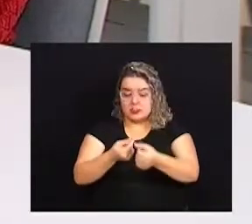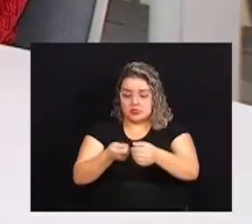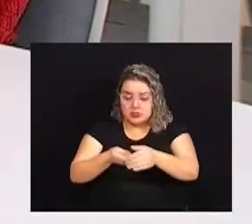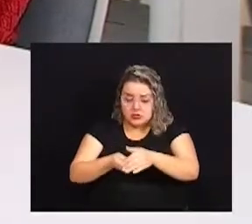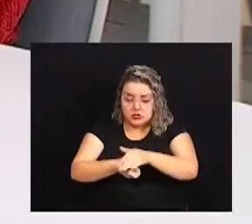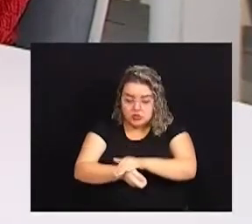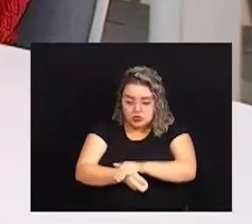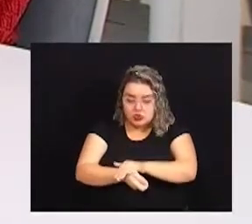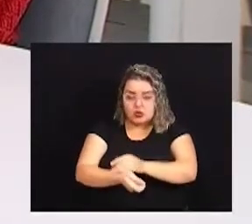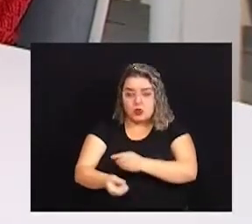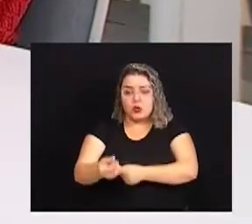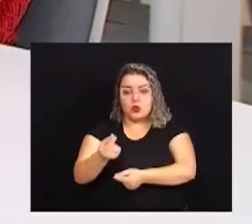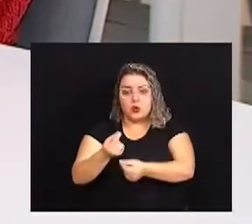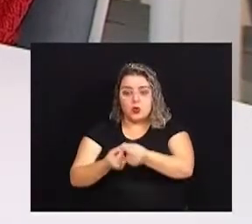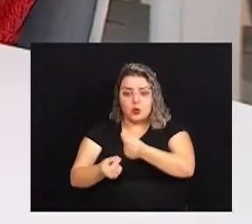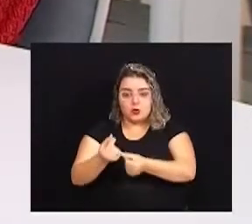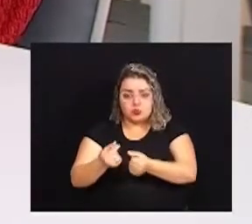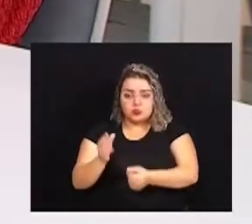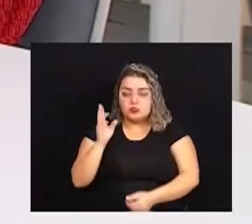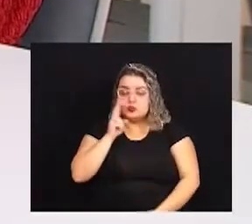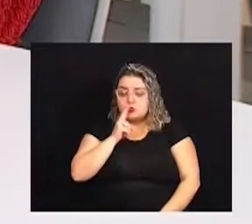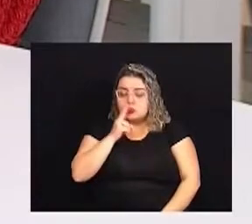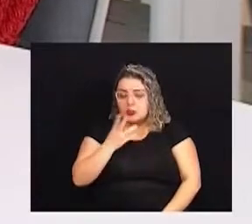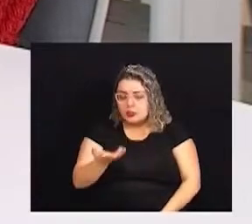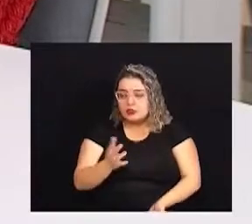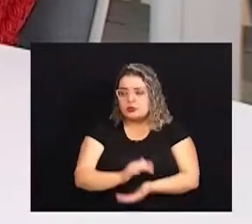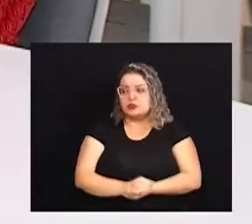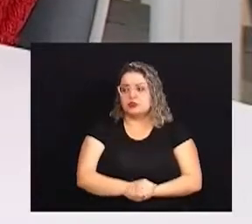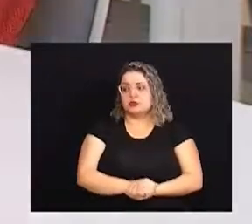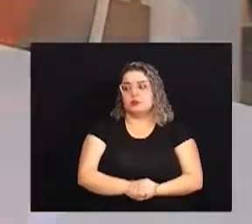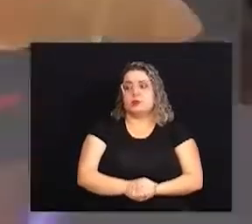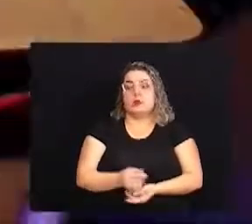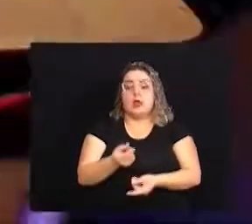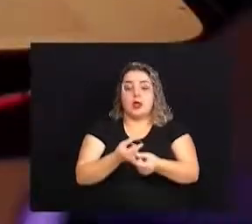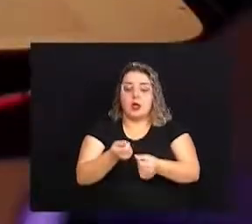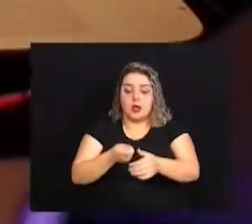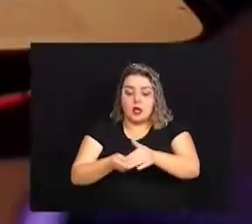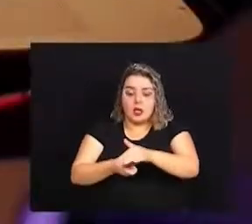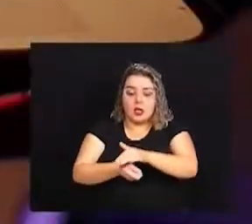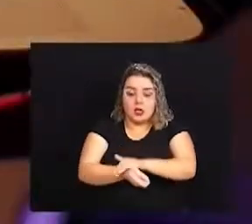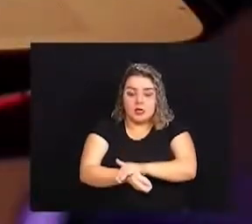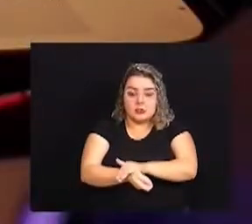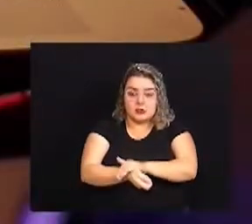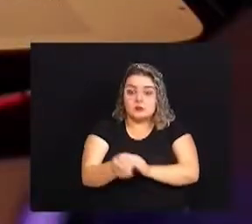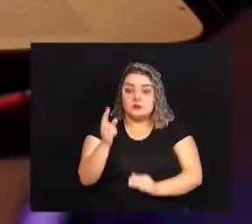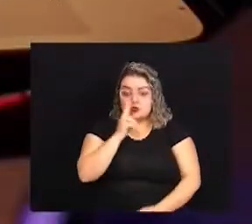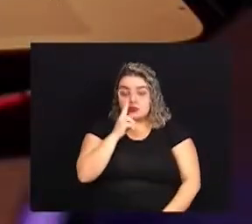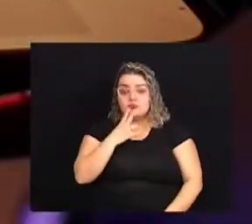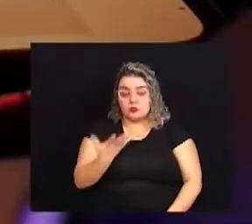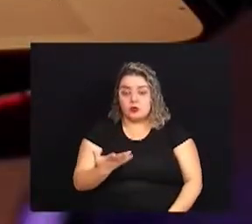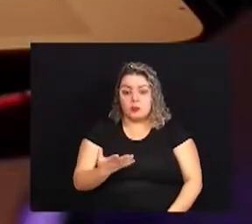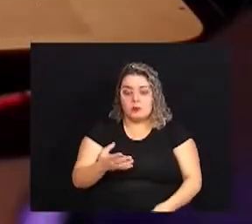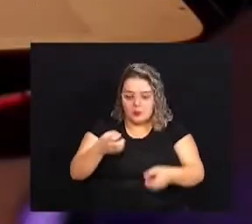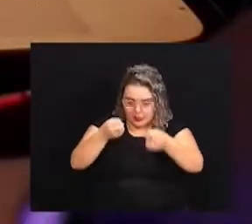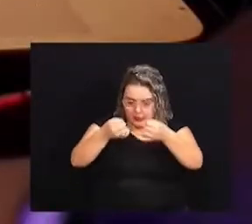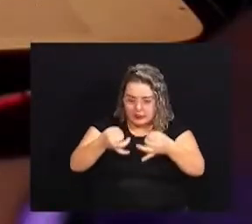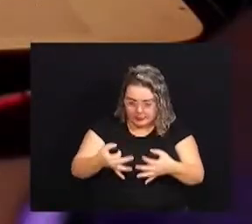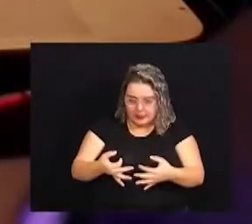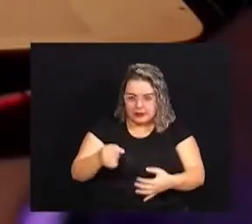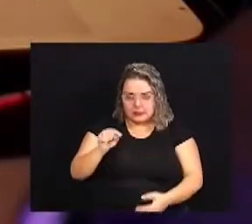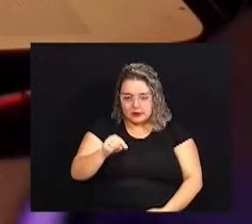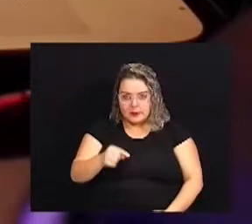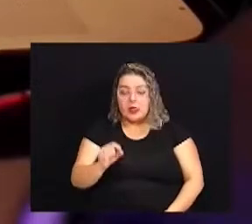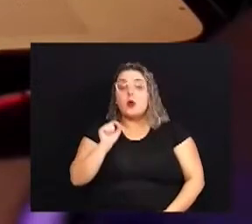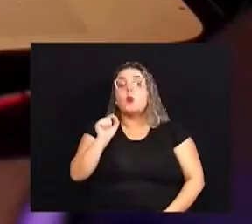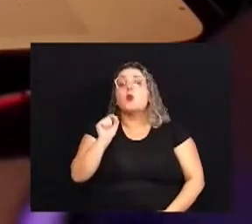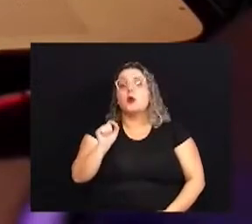essa reserva, esse valor que vamos guardar? A reserva de emergência, talvez uma boa definição para